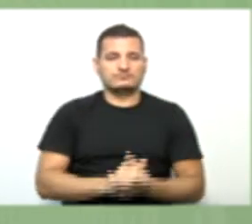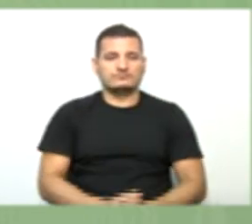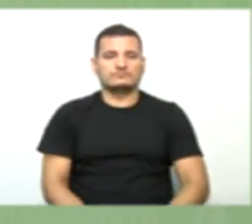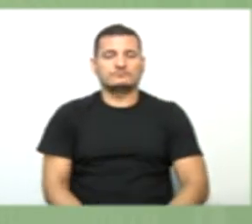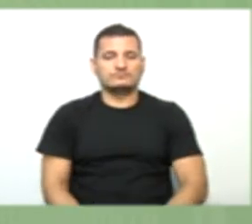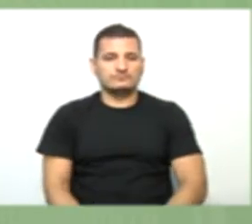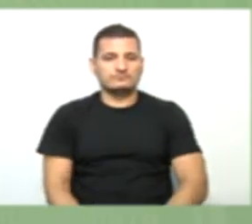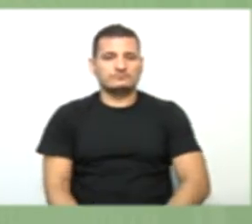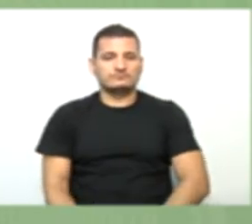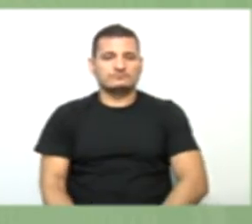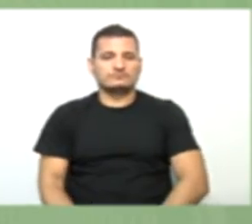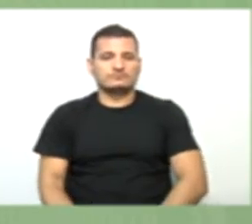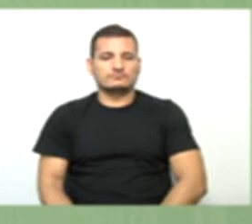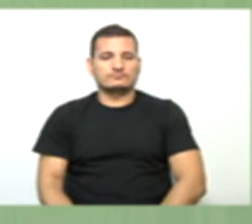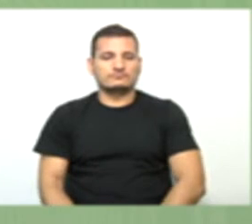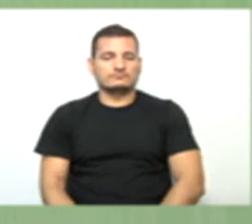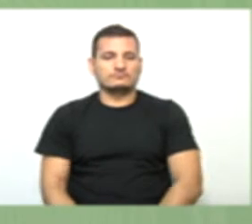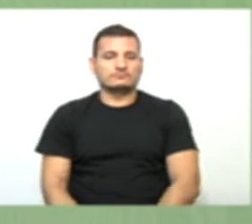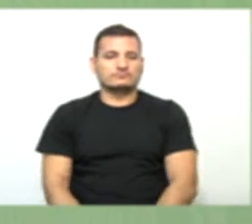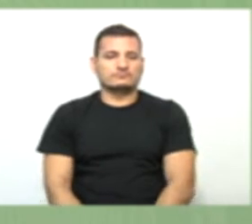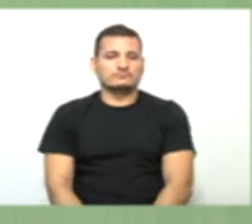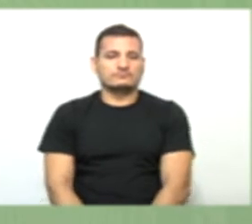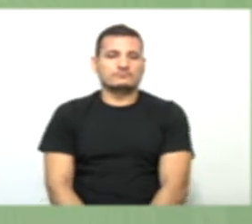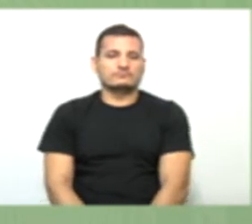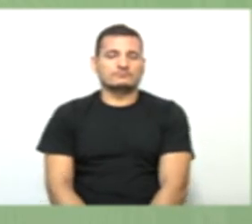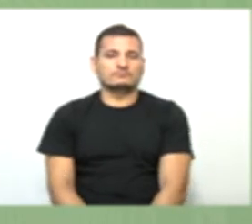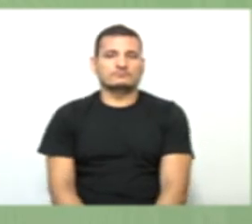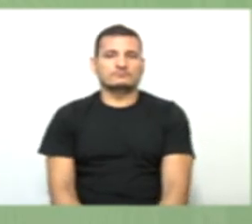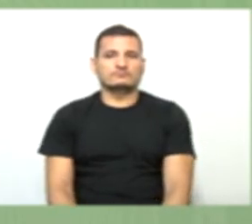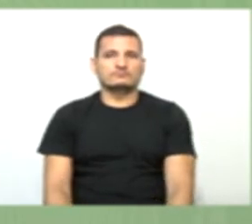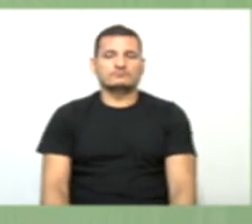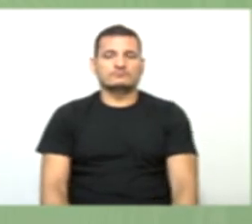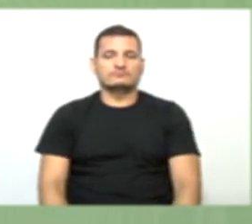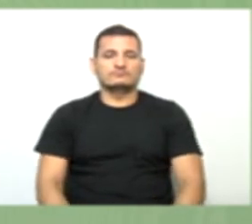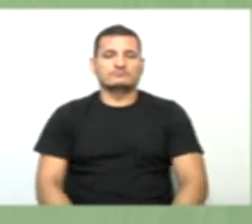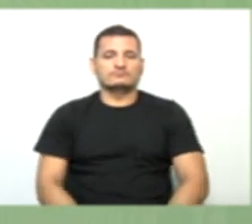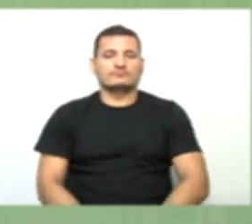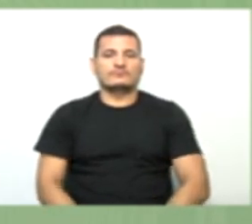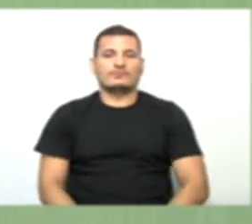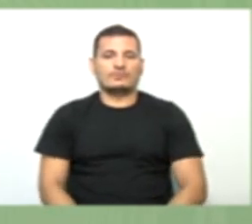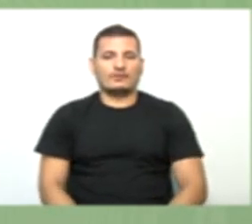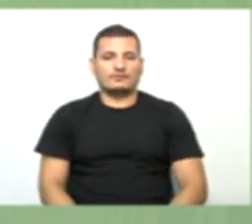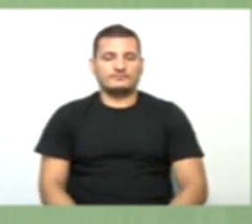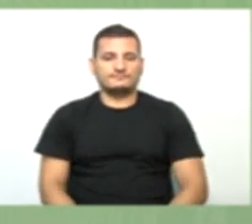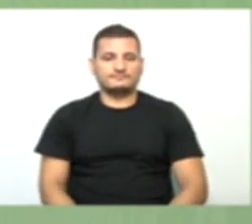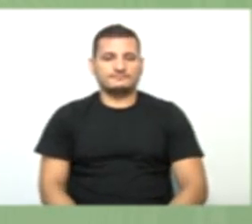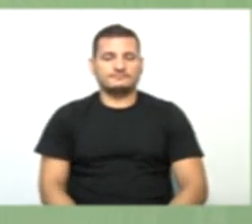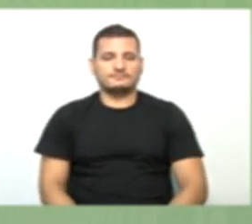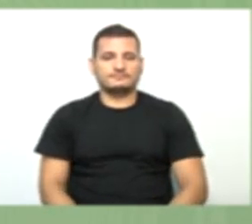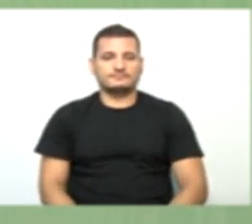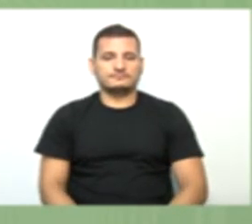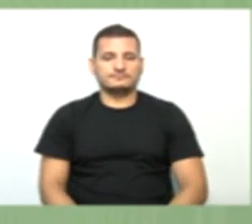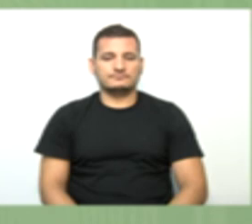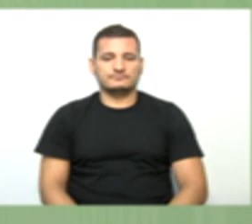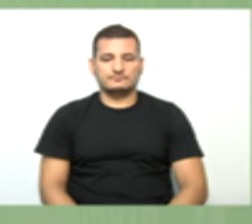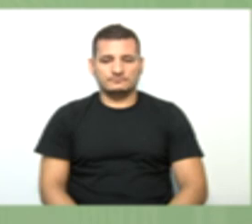if, certo? Então, pelo menos um dos comandos será executado.